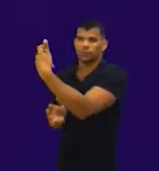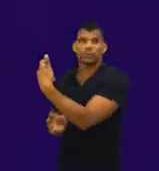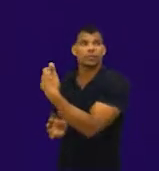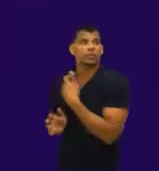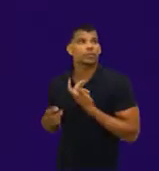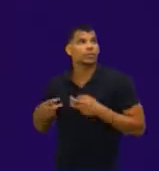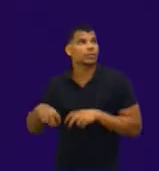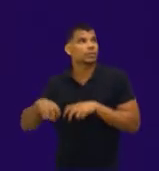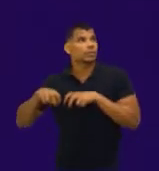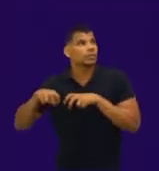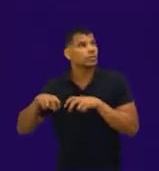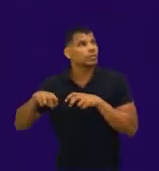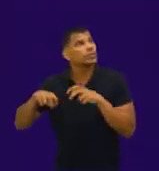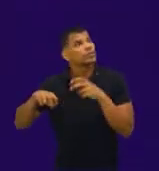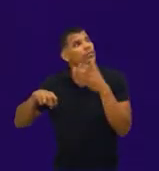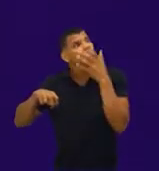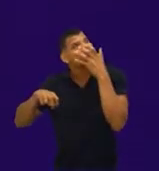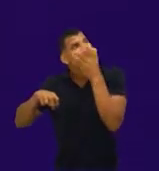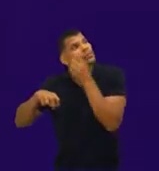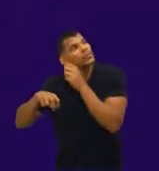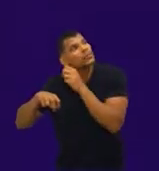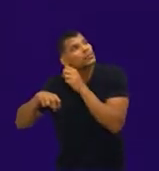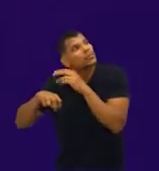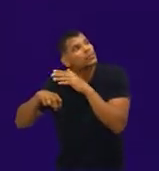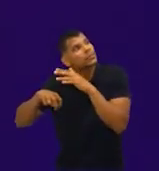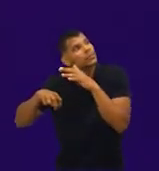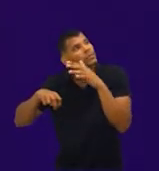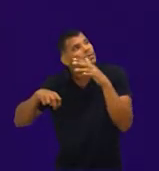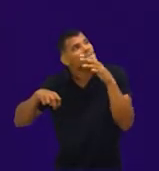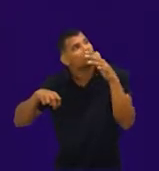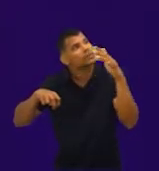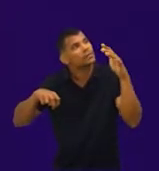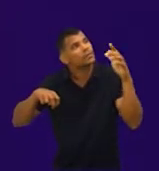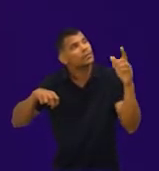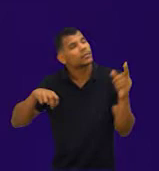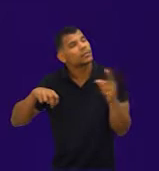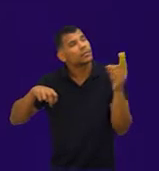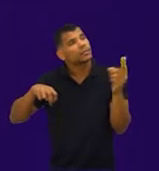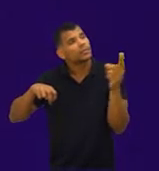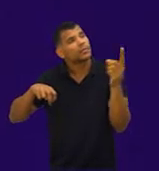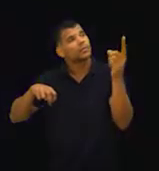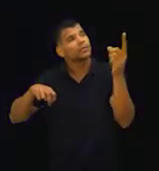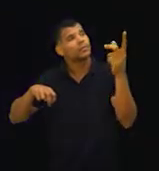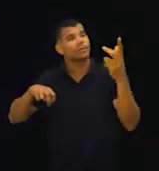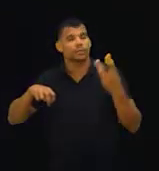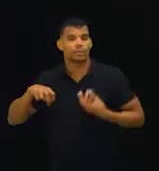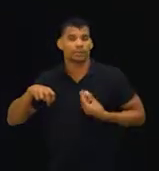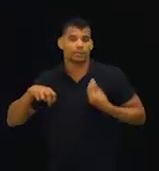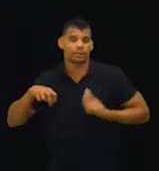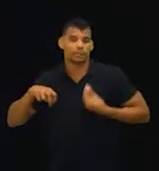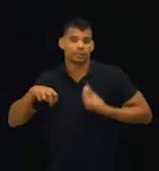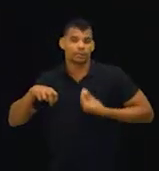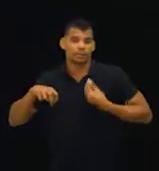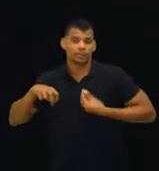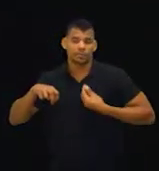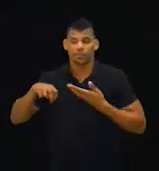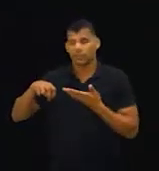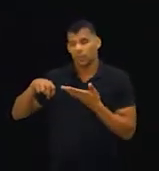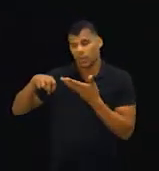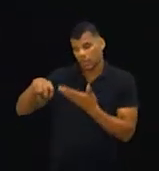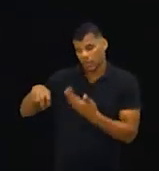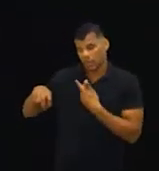como doce mania. Fosse qualquer maneira, eu queria você assim como